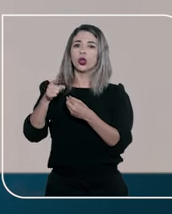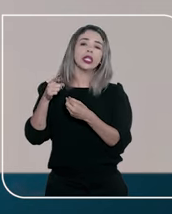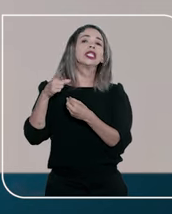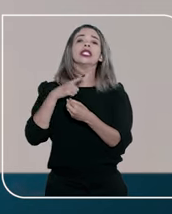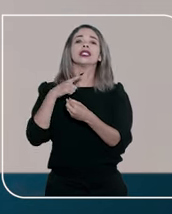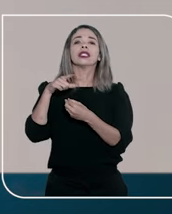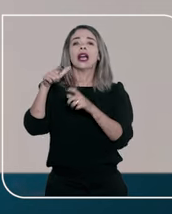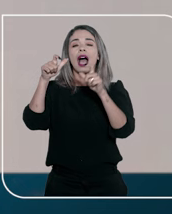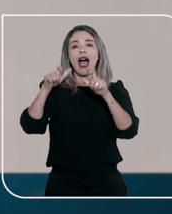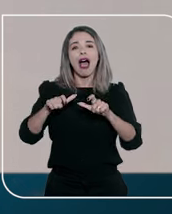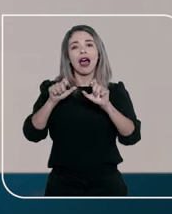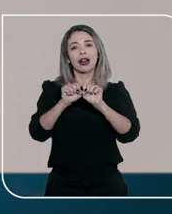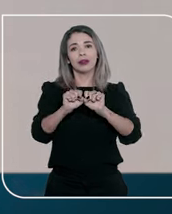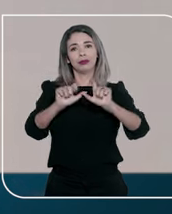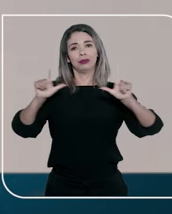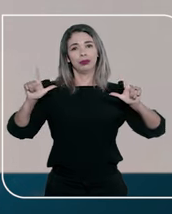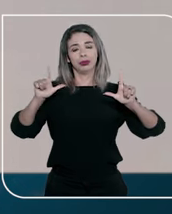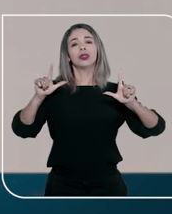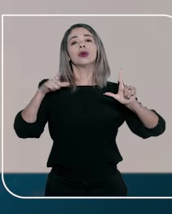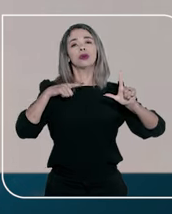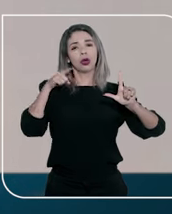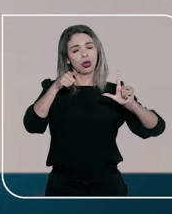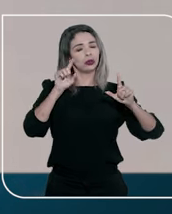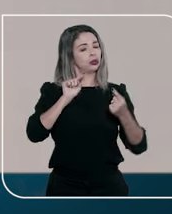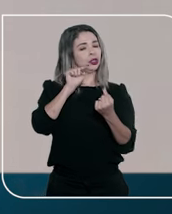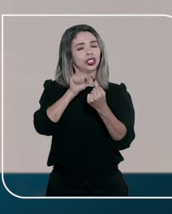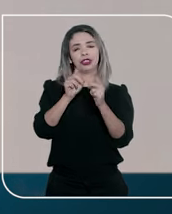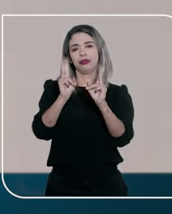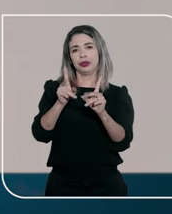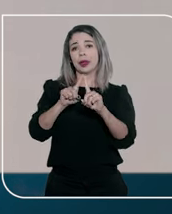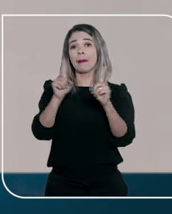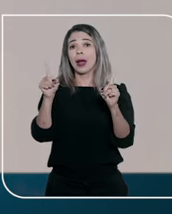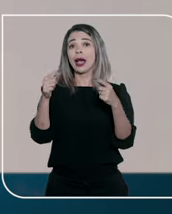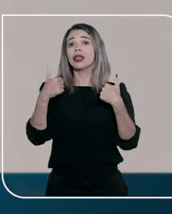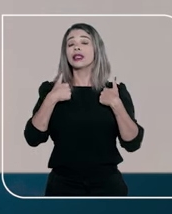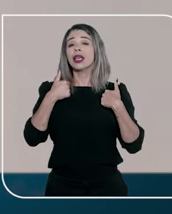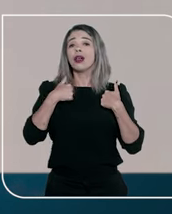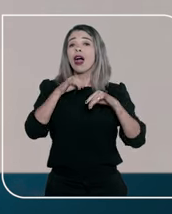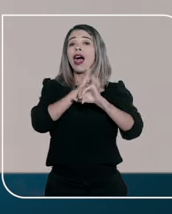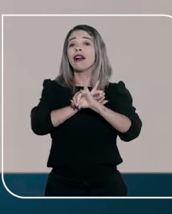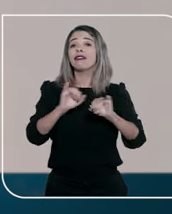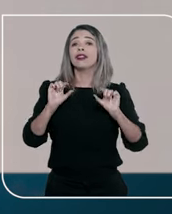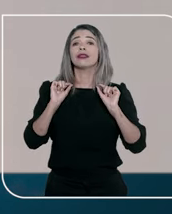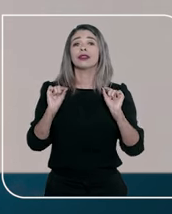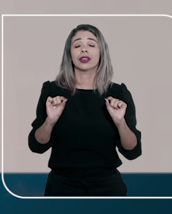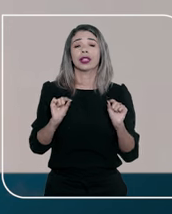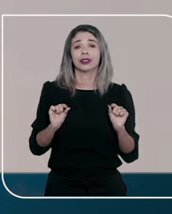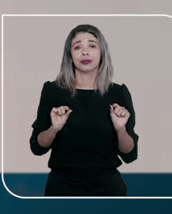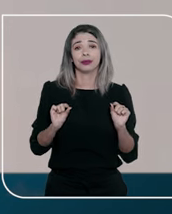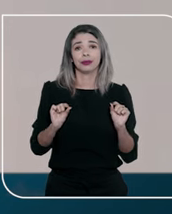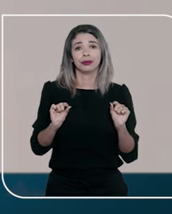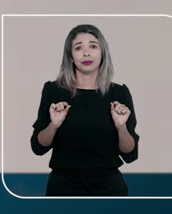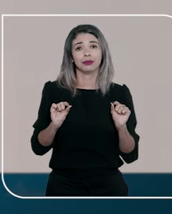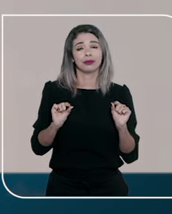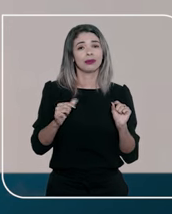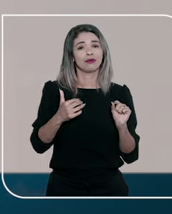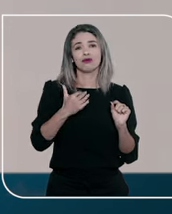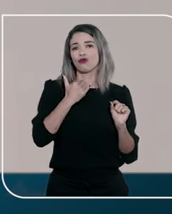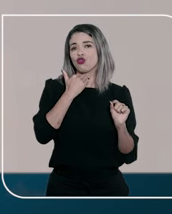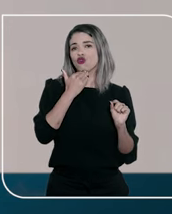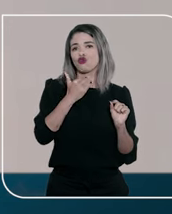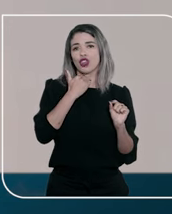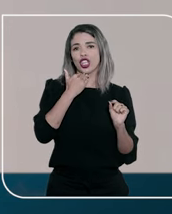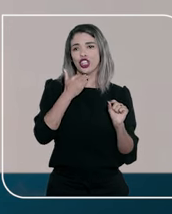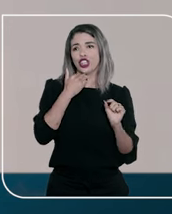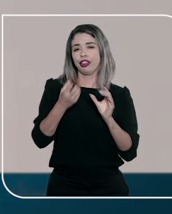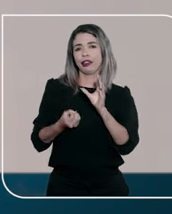estão disponibilizadas para esse fim. Agora eu faço a ressalva novamente, não adianta se criar a forma